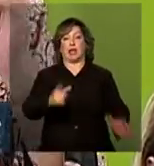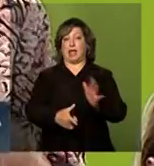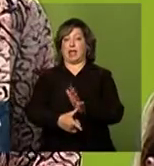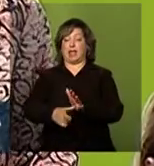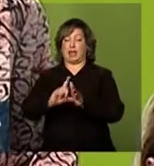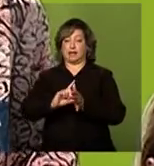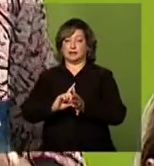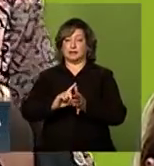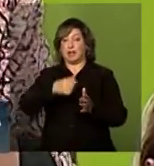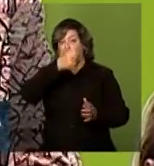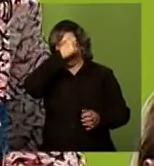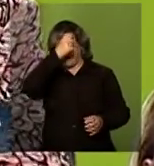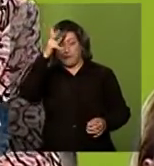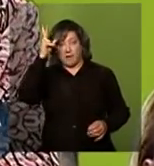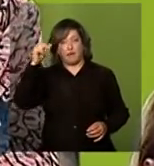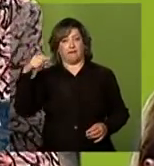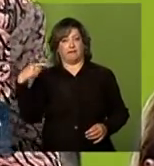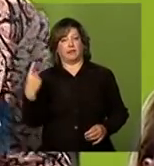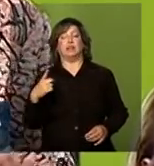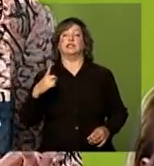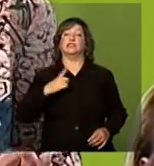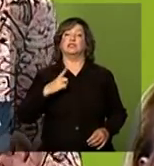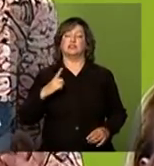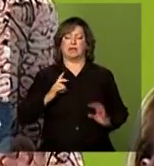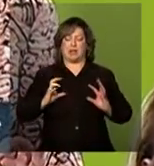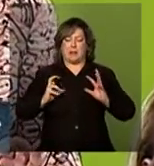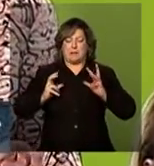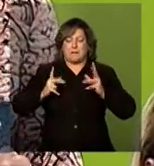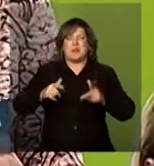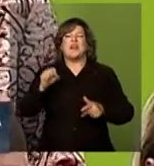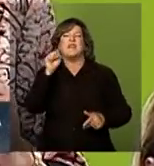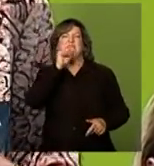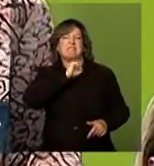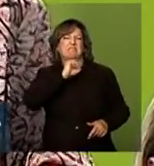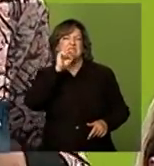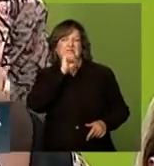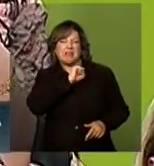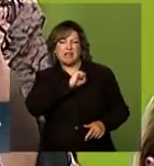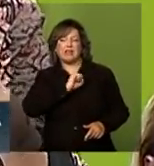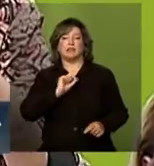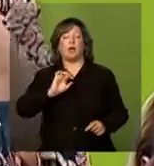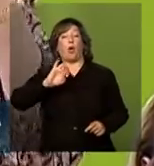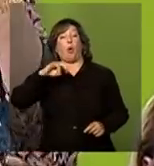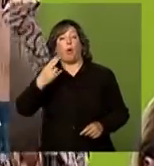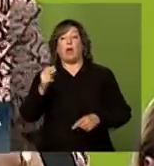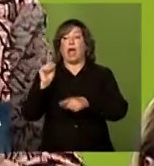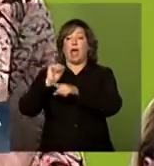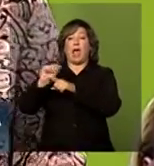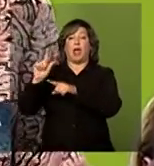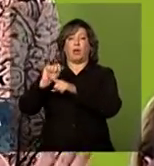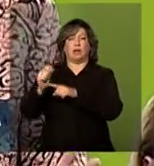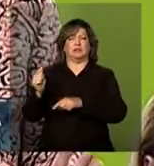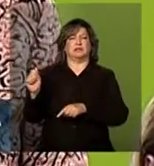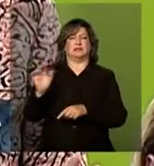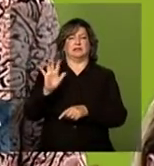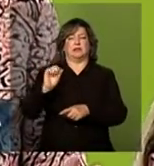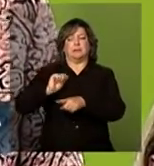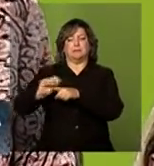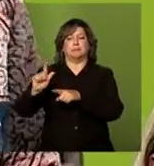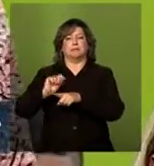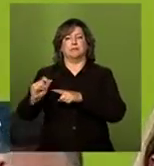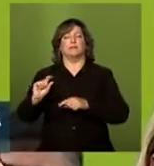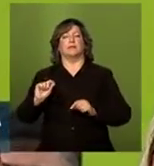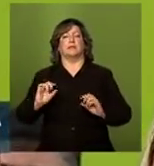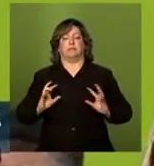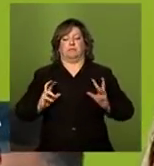os prefeitos ou tinham máquinas muito velhas ou alugavam máquinas e pagavam dinheiro pro